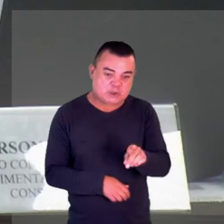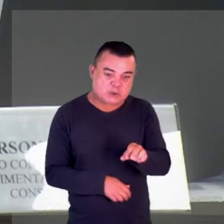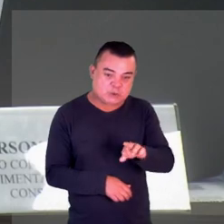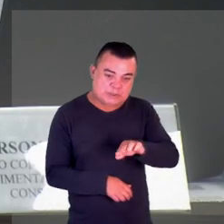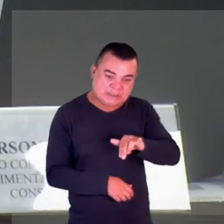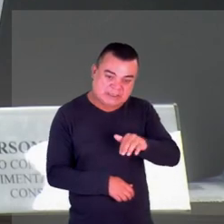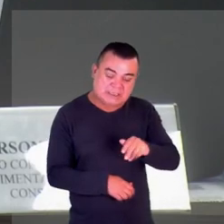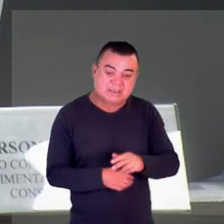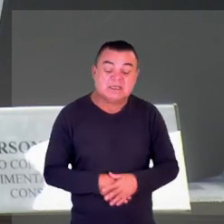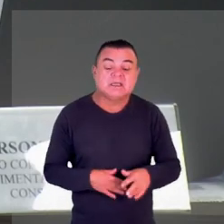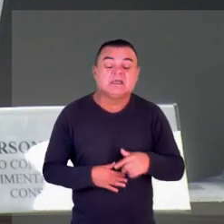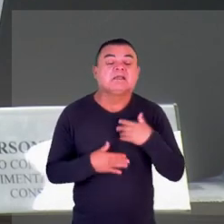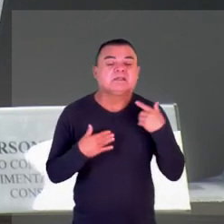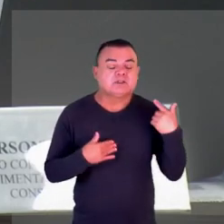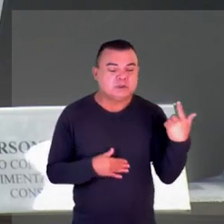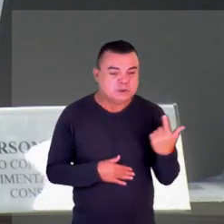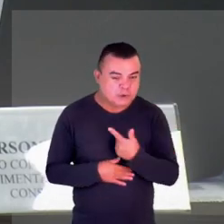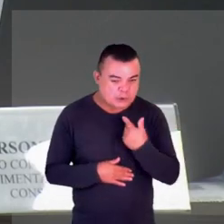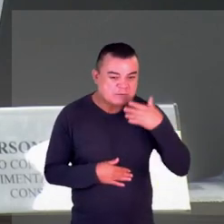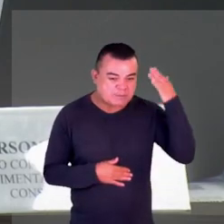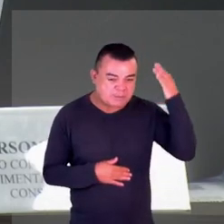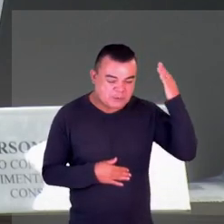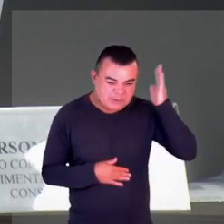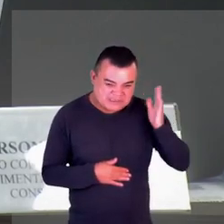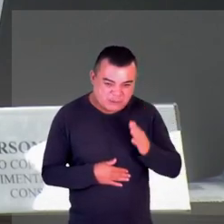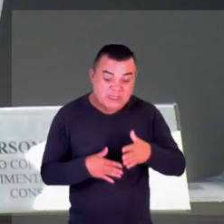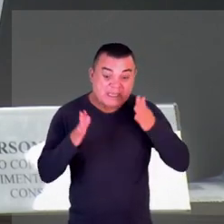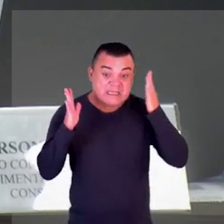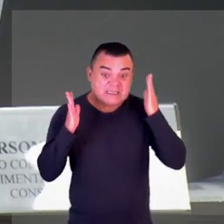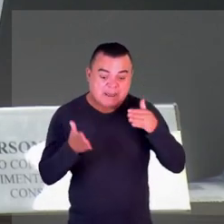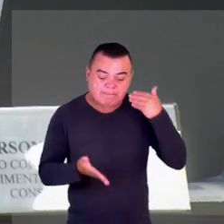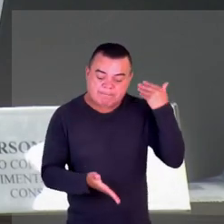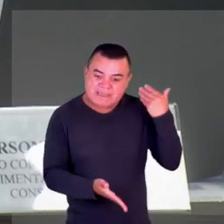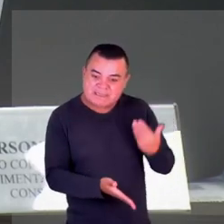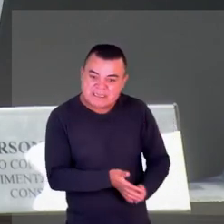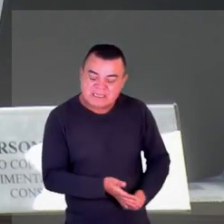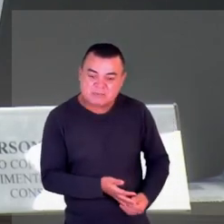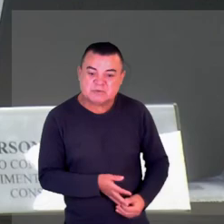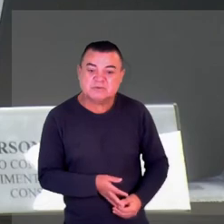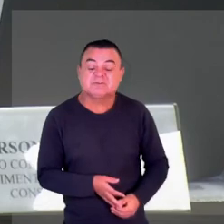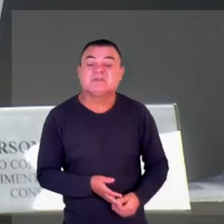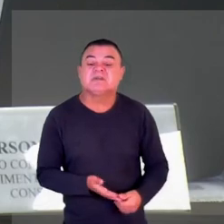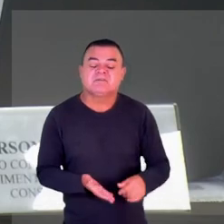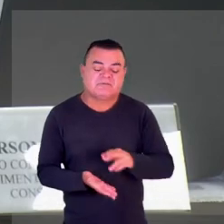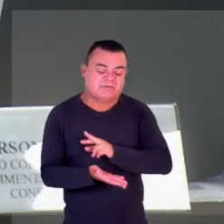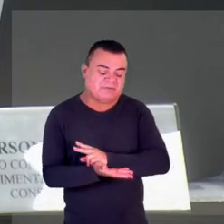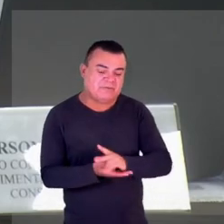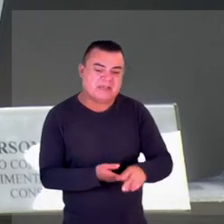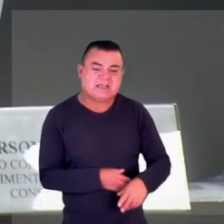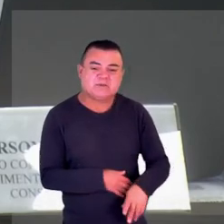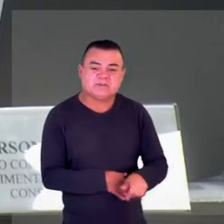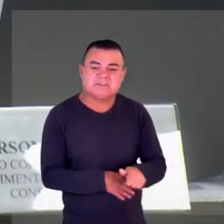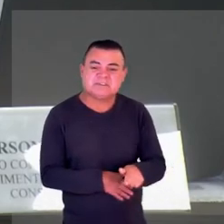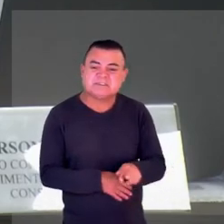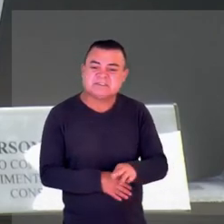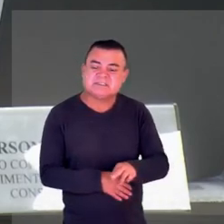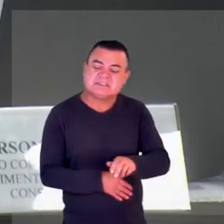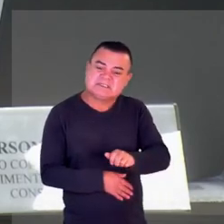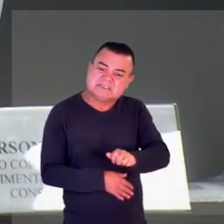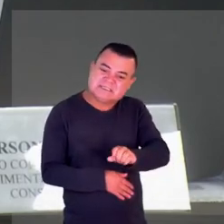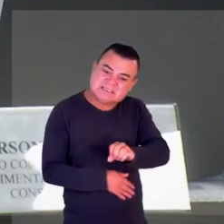Brasil eh uma diversidade de grãos escandaloso escandaloso nós hoje reduzimos a